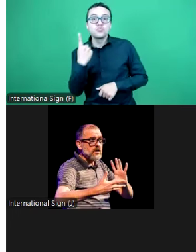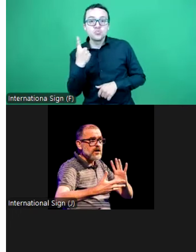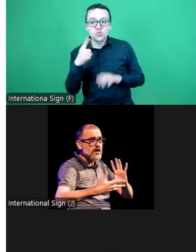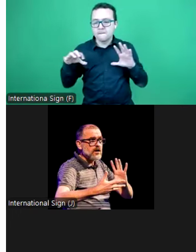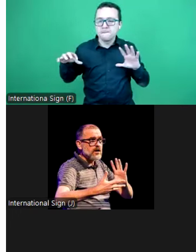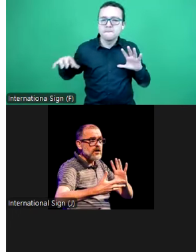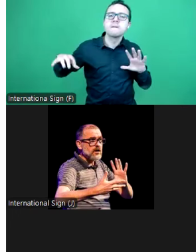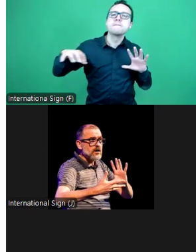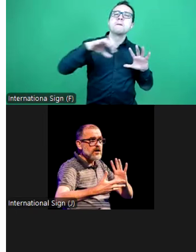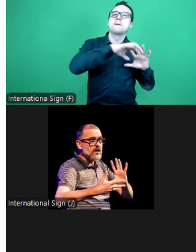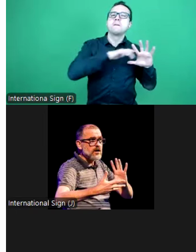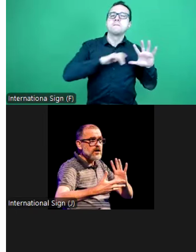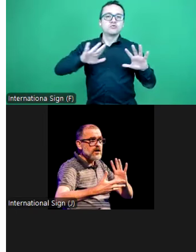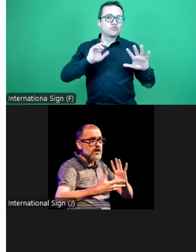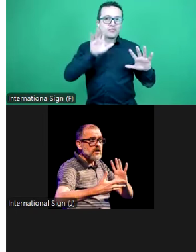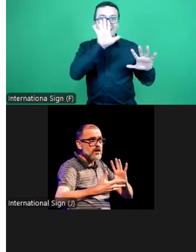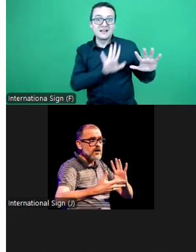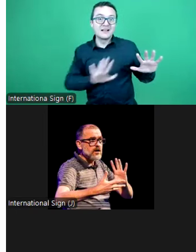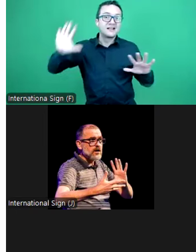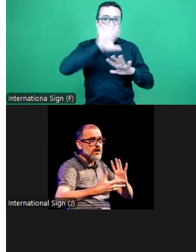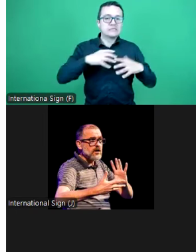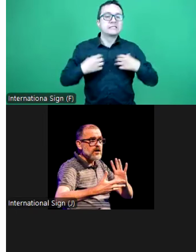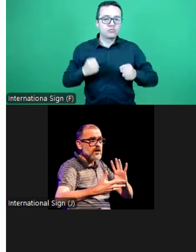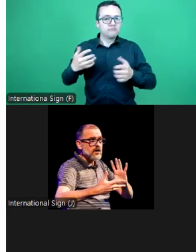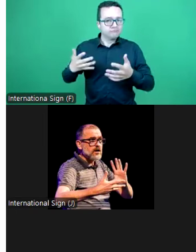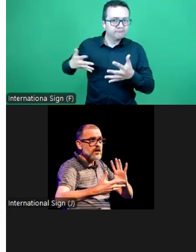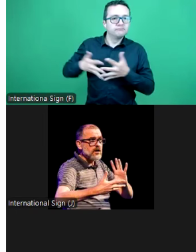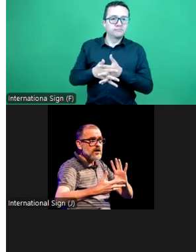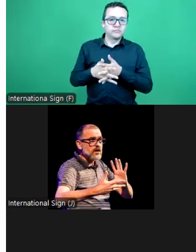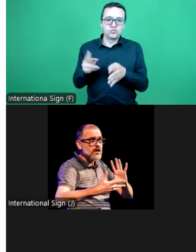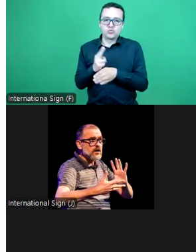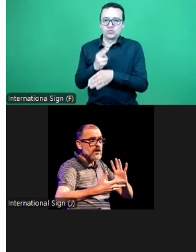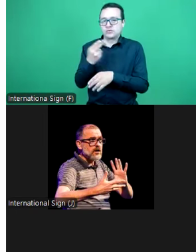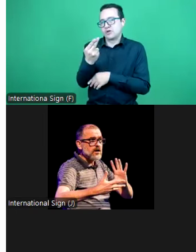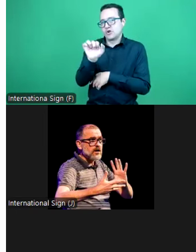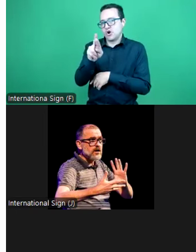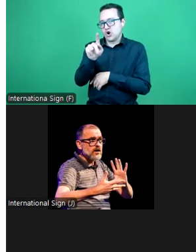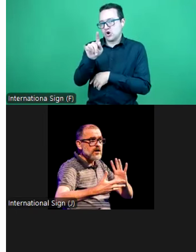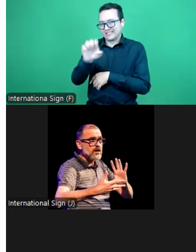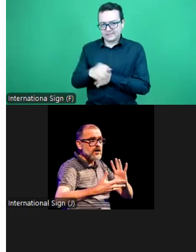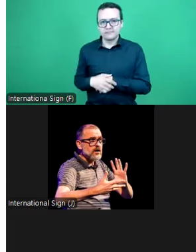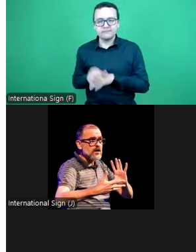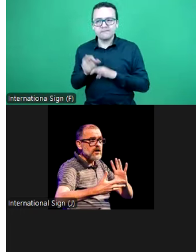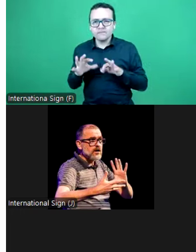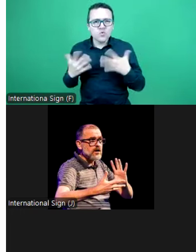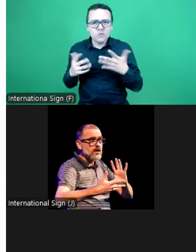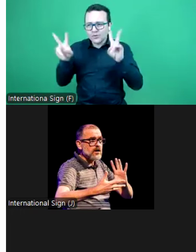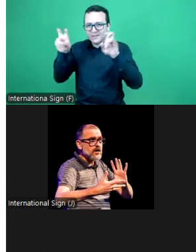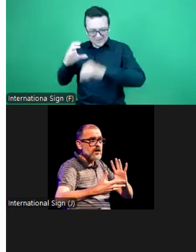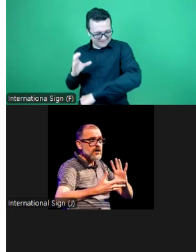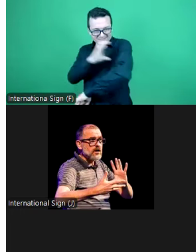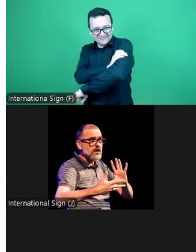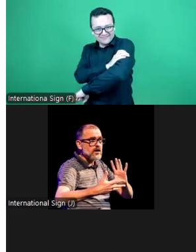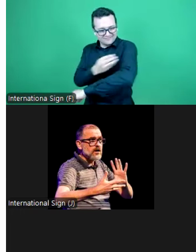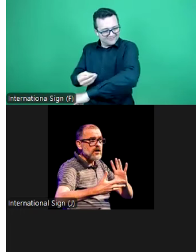631 estabelecimentos de saúde com uma implementação de HEARTS. O que nós fizemos para